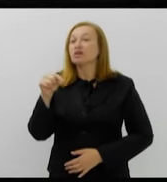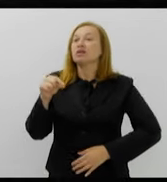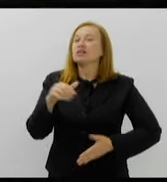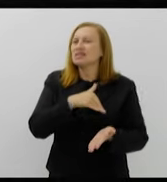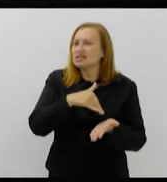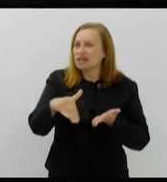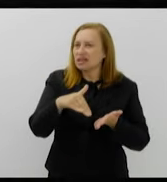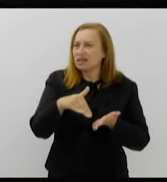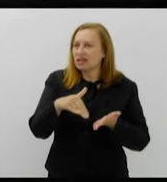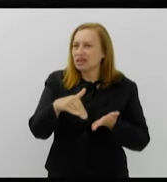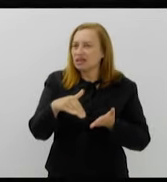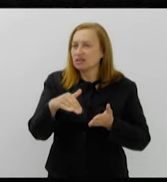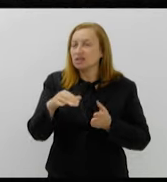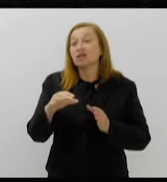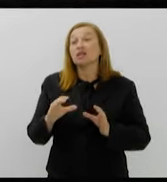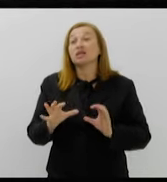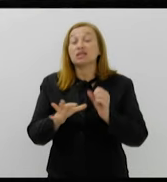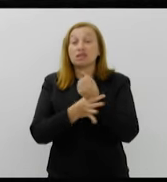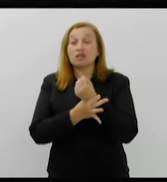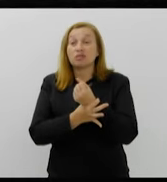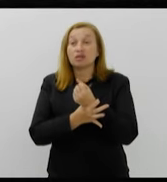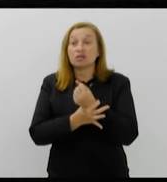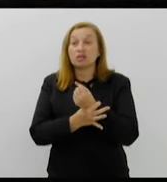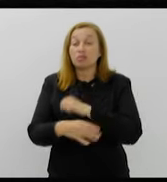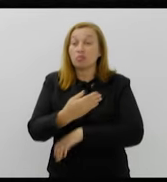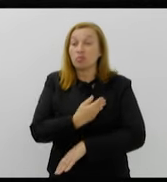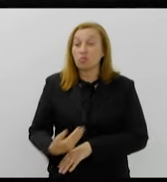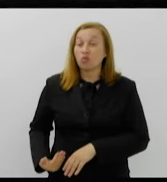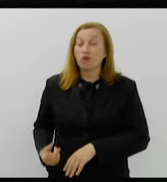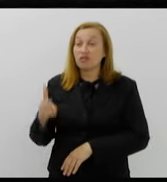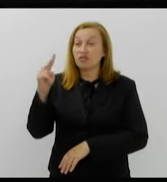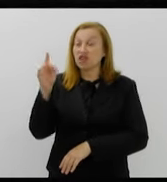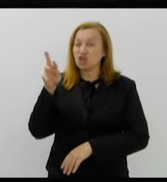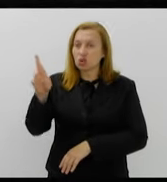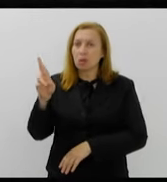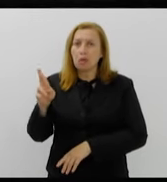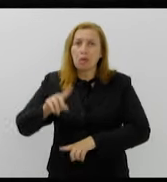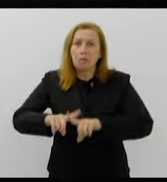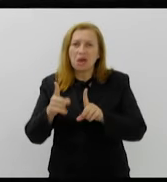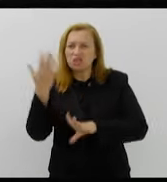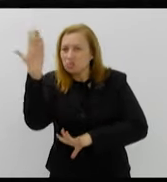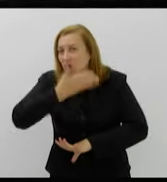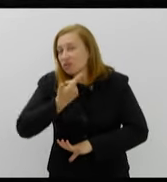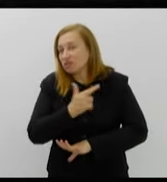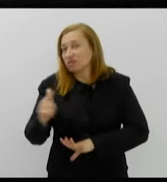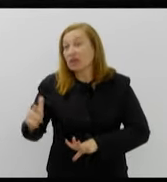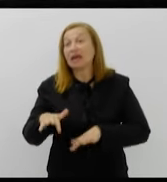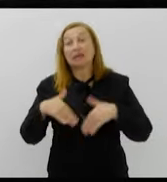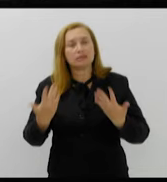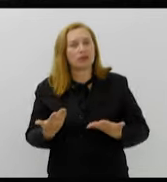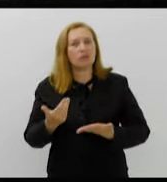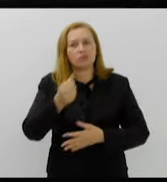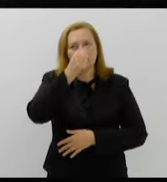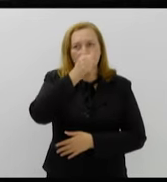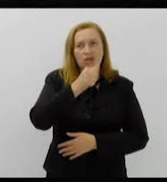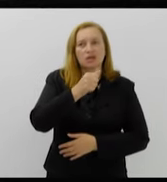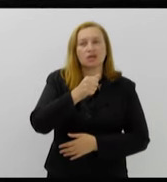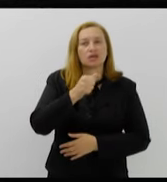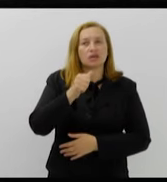ele não apresentou nenhuma prova então Eduardo paaz por favor